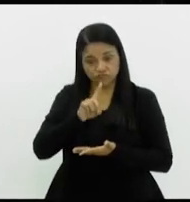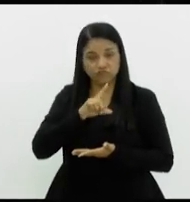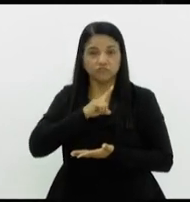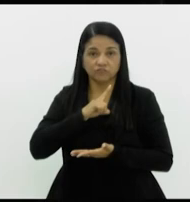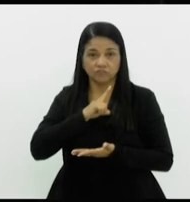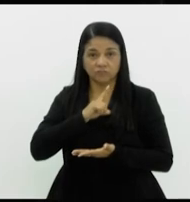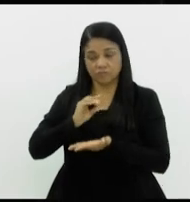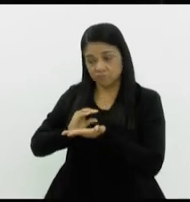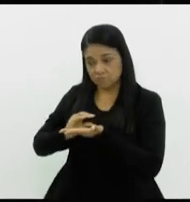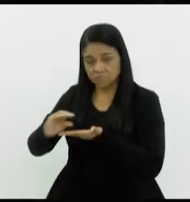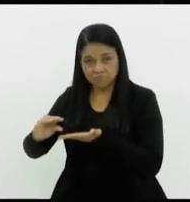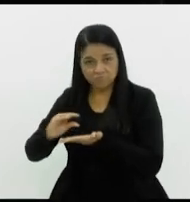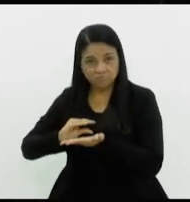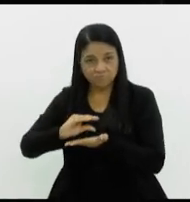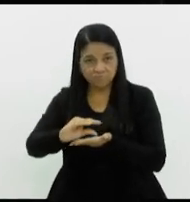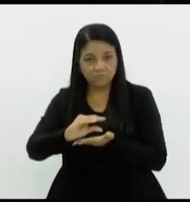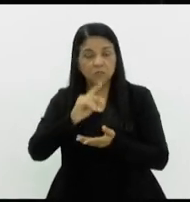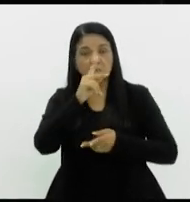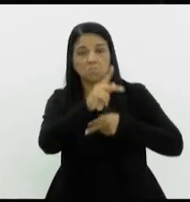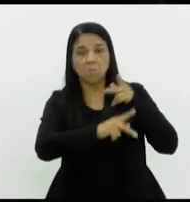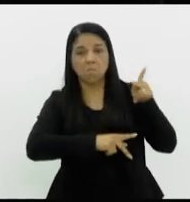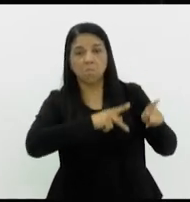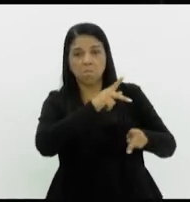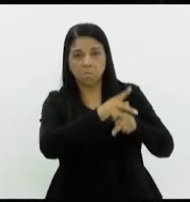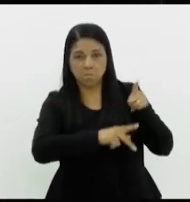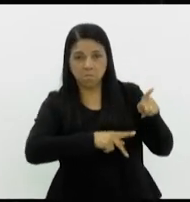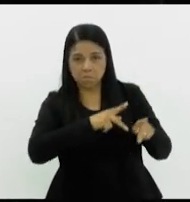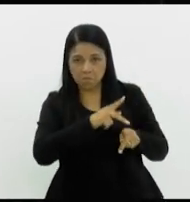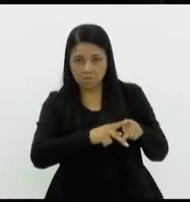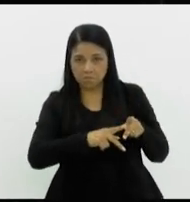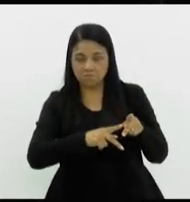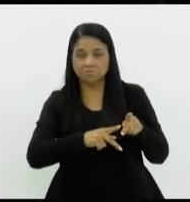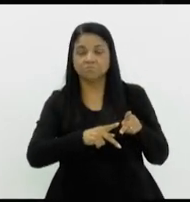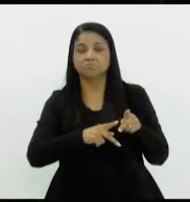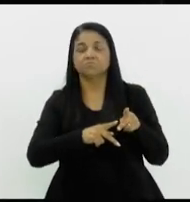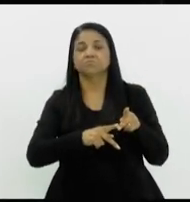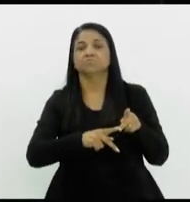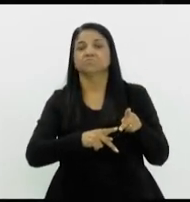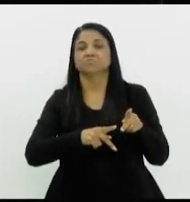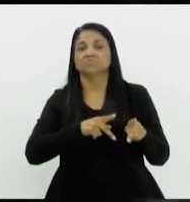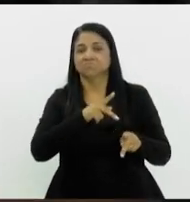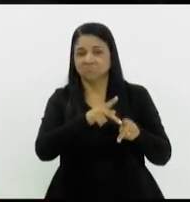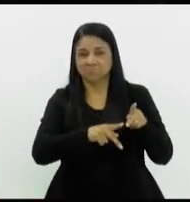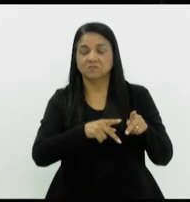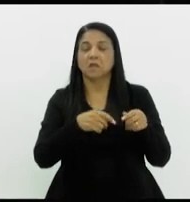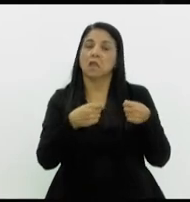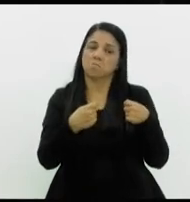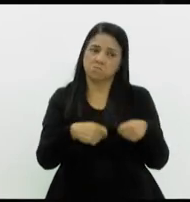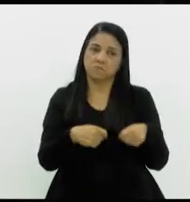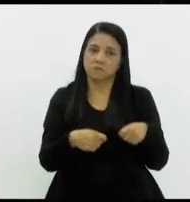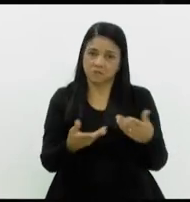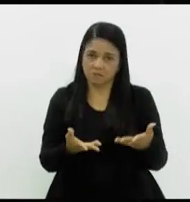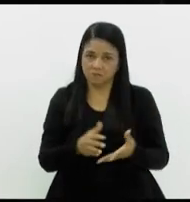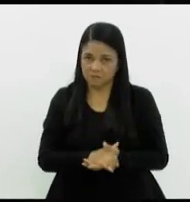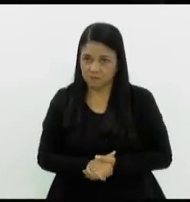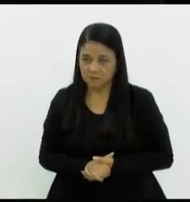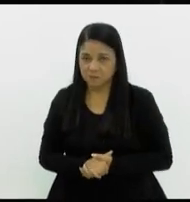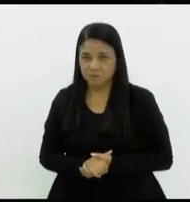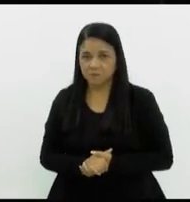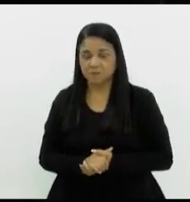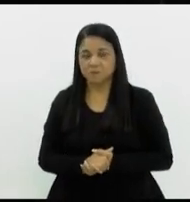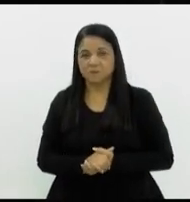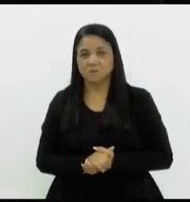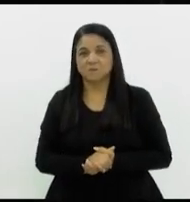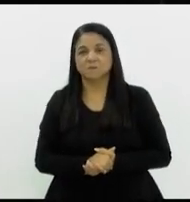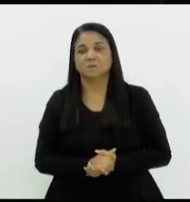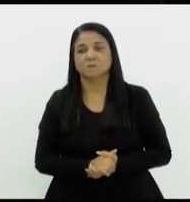em benefício do povo chegue de fato na mão, né, de quem precisa. Então, é isso que nós estamos